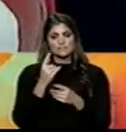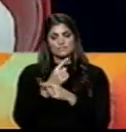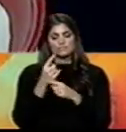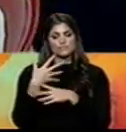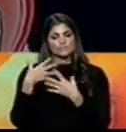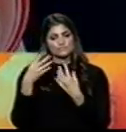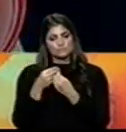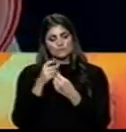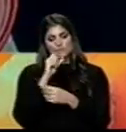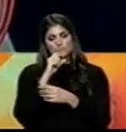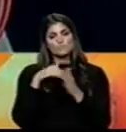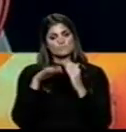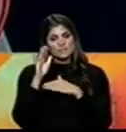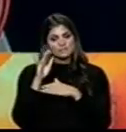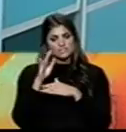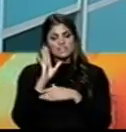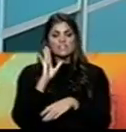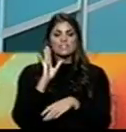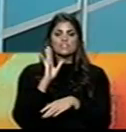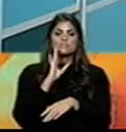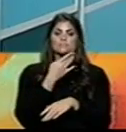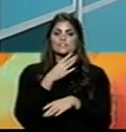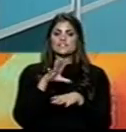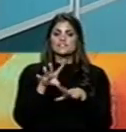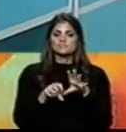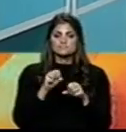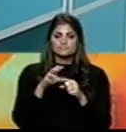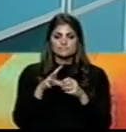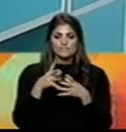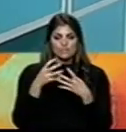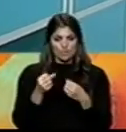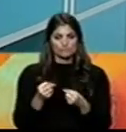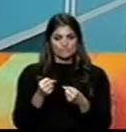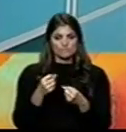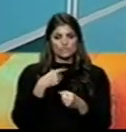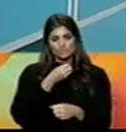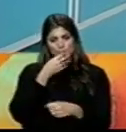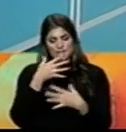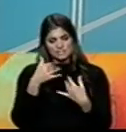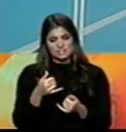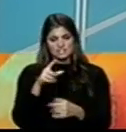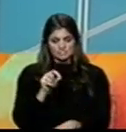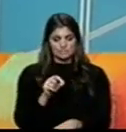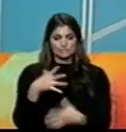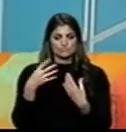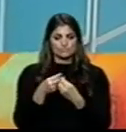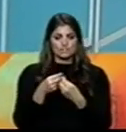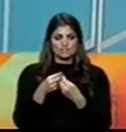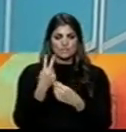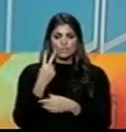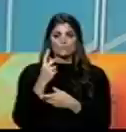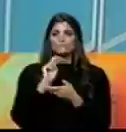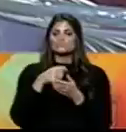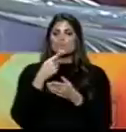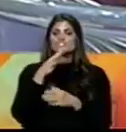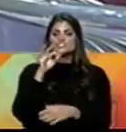juntando, até pode ser um bocadinho mais, de acordo com a necessidade da massa. Com a consistência da massa, não é? Exatamente, já te vou explicar. Vamos então juntar as tais 2 colherinhas de